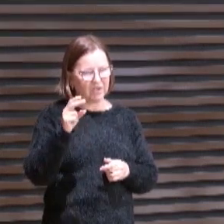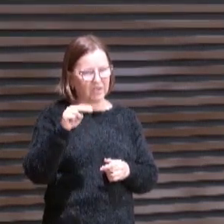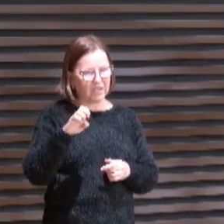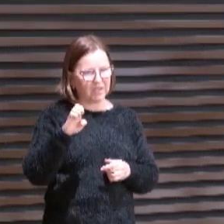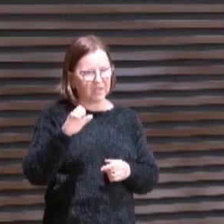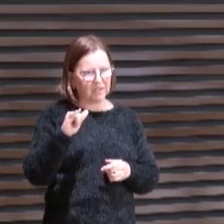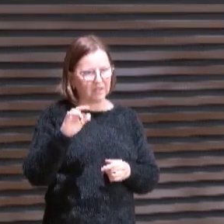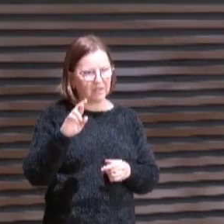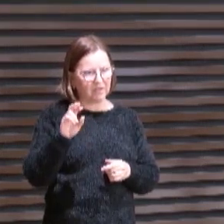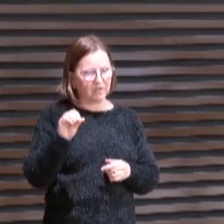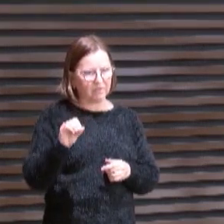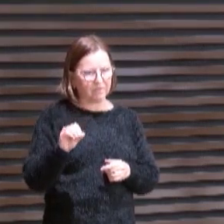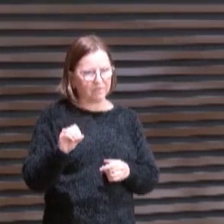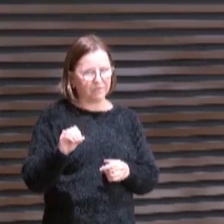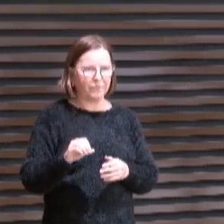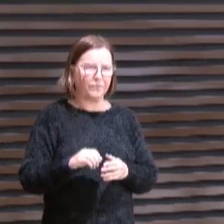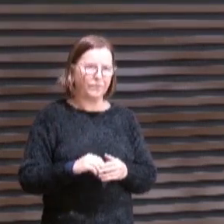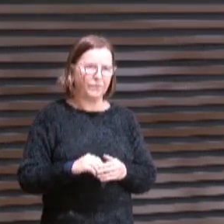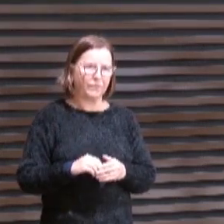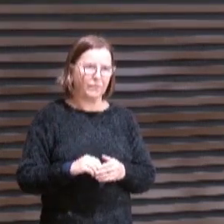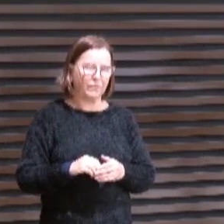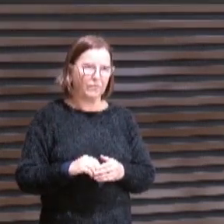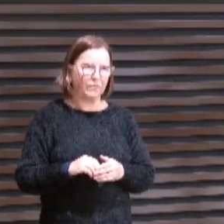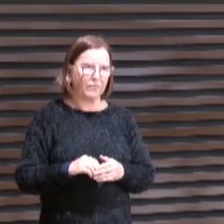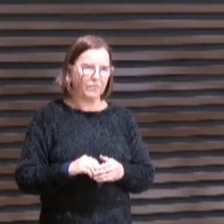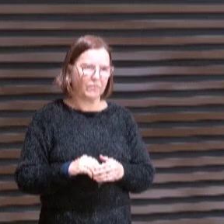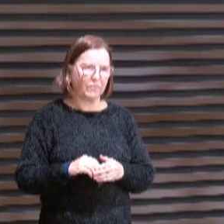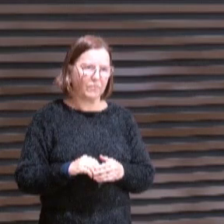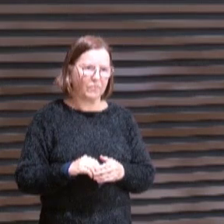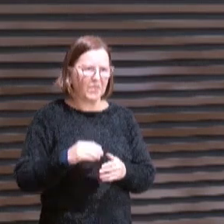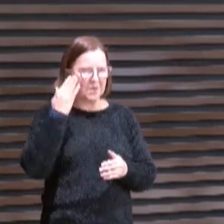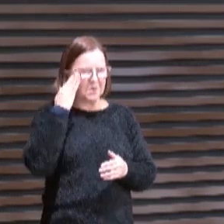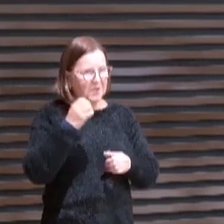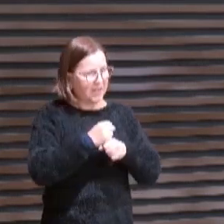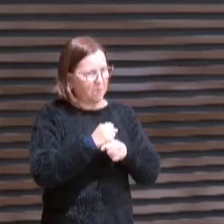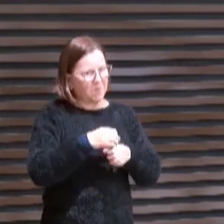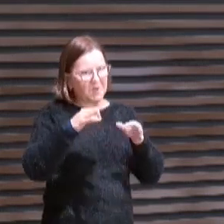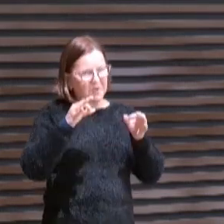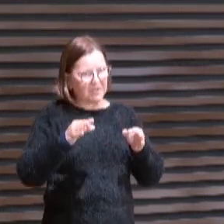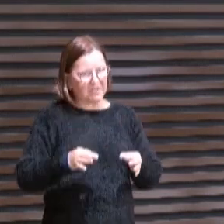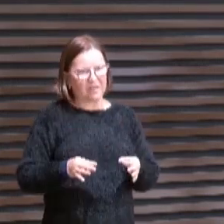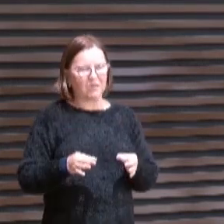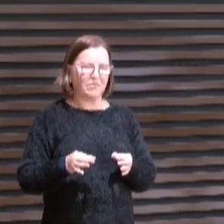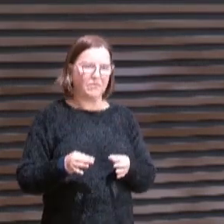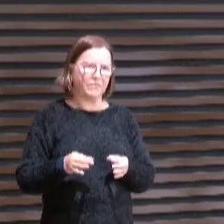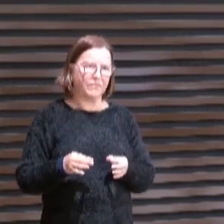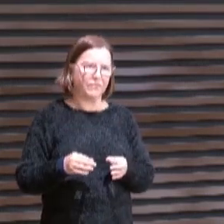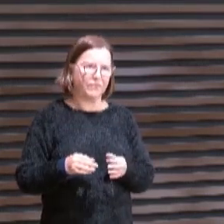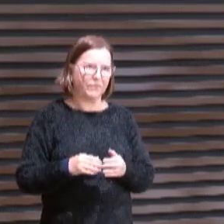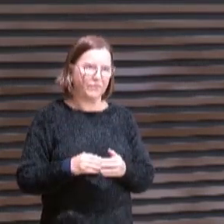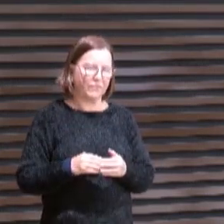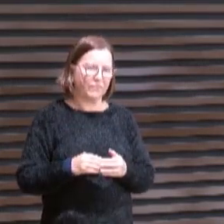ou 403. Datação tem um problema, historiadores nem sempre